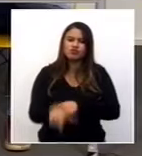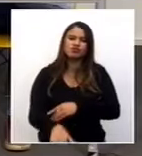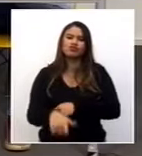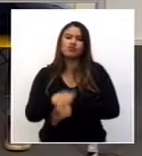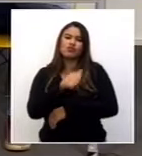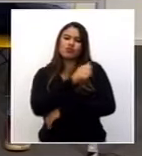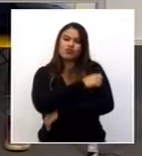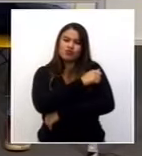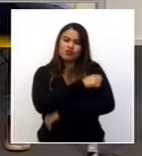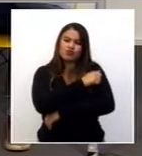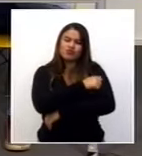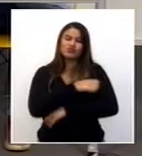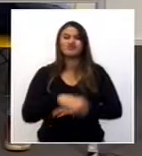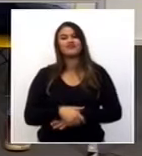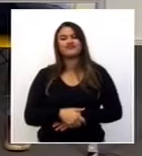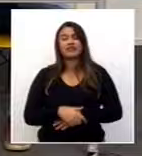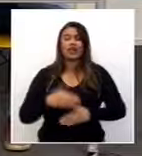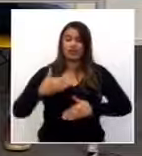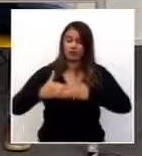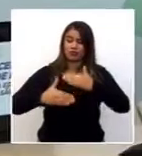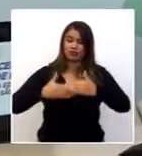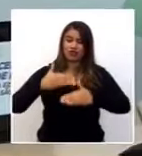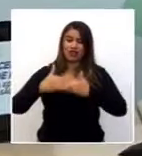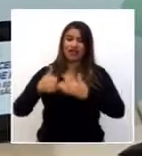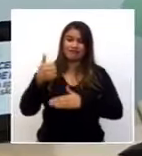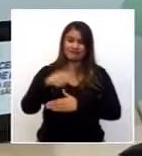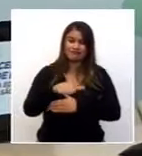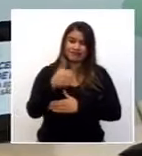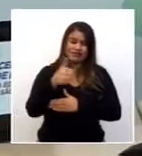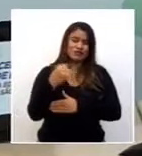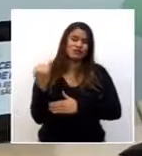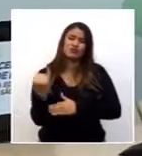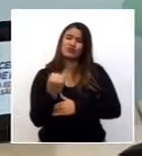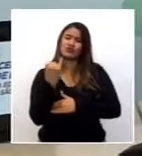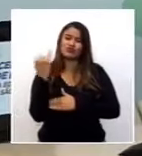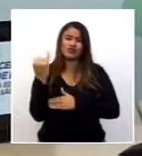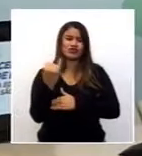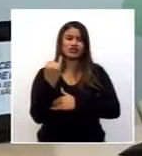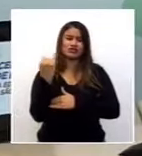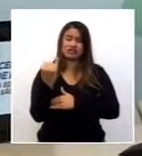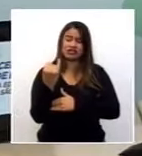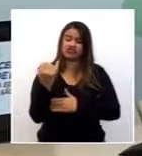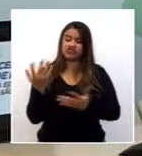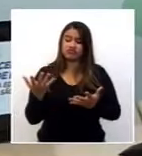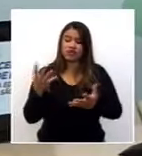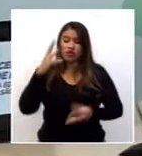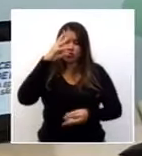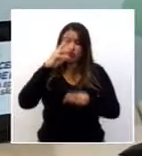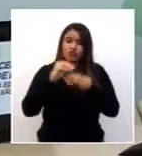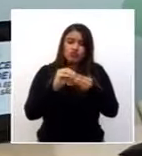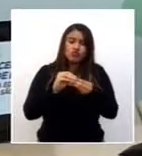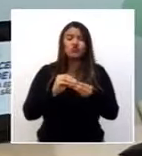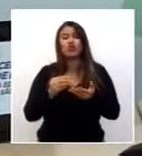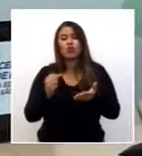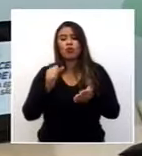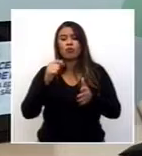é importantíssimo, né? Um resumo, uma atividade feita, né, pela internet,